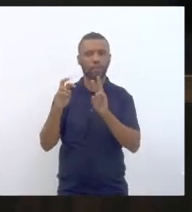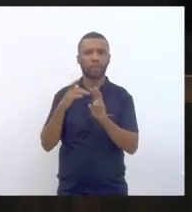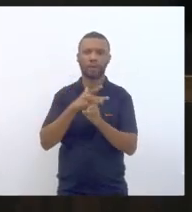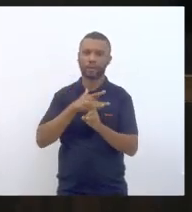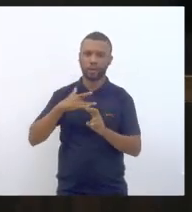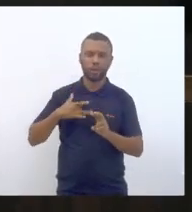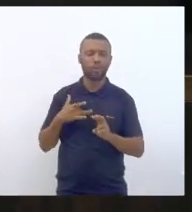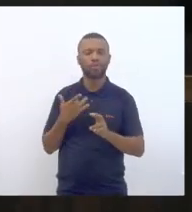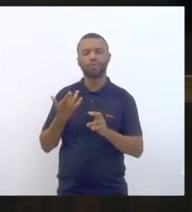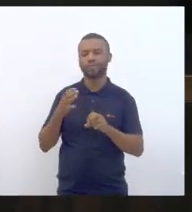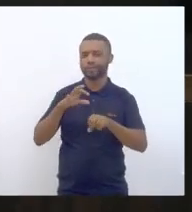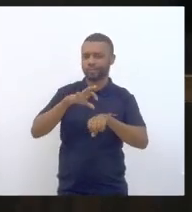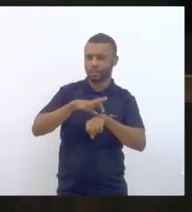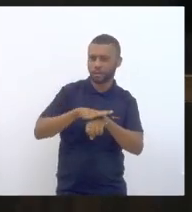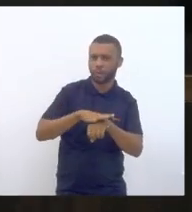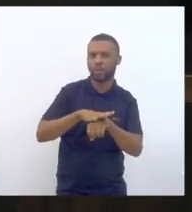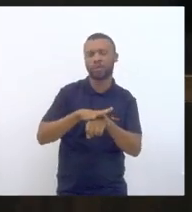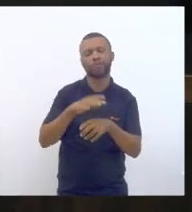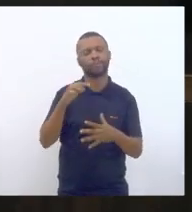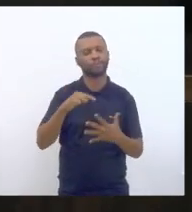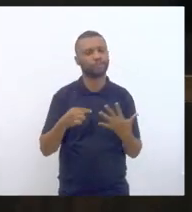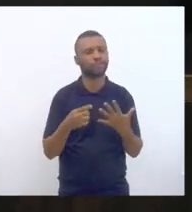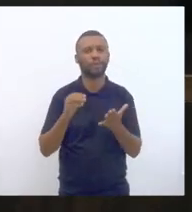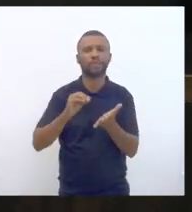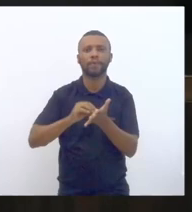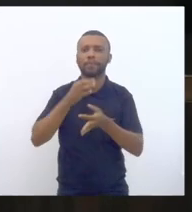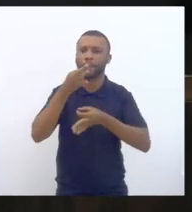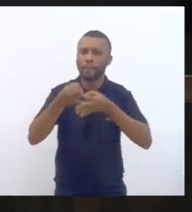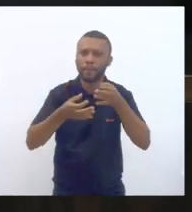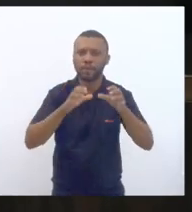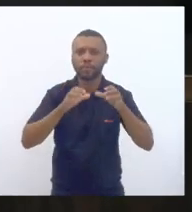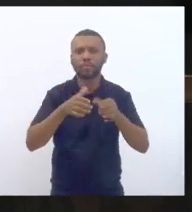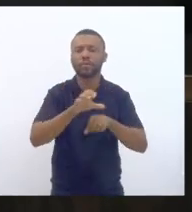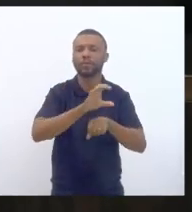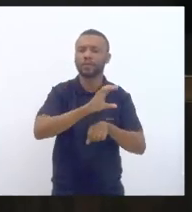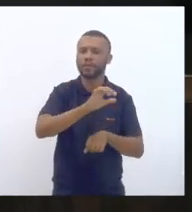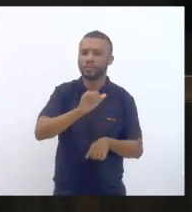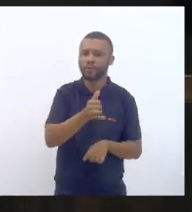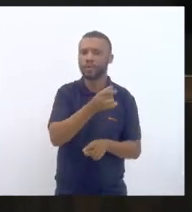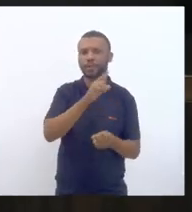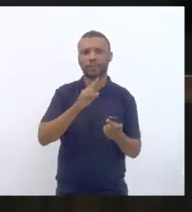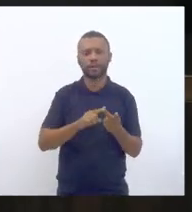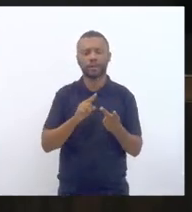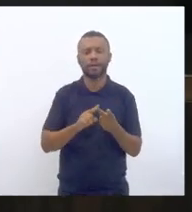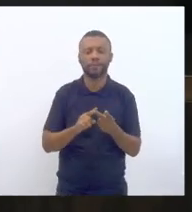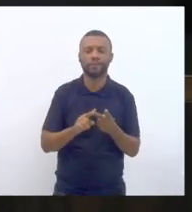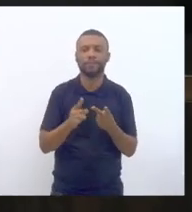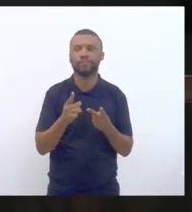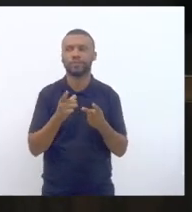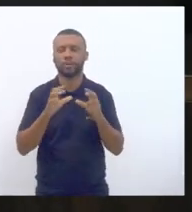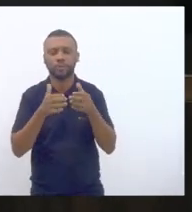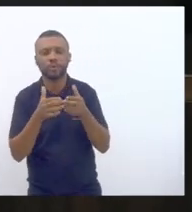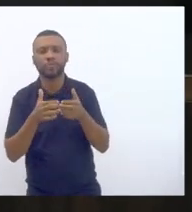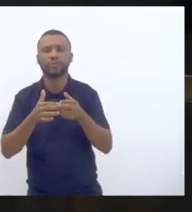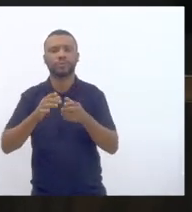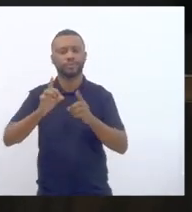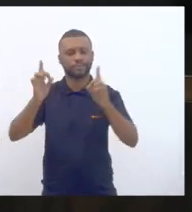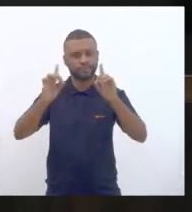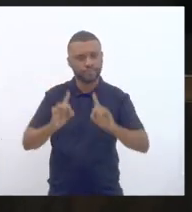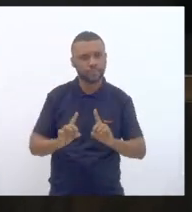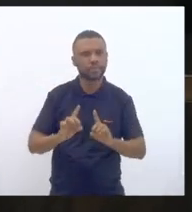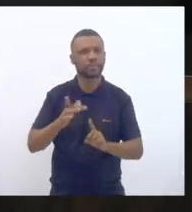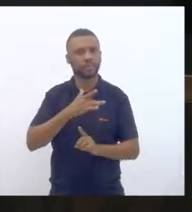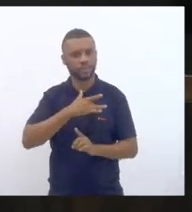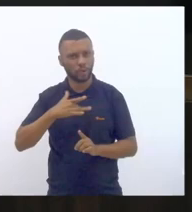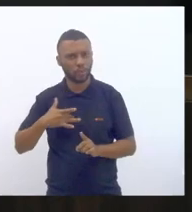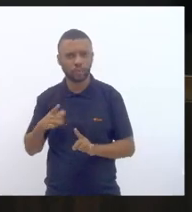do portador e da outras providências. Pendente de pareceres das comissões de Constituição e Justiça, da Comissão de Pessoa com Deficiência, da Comissão de Saúde